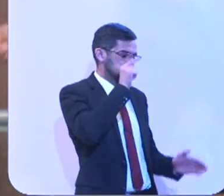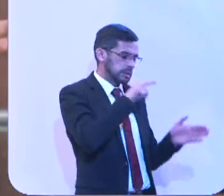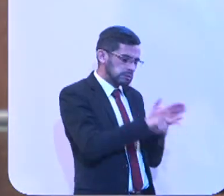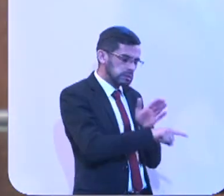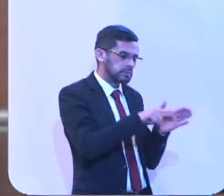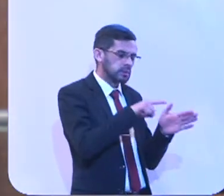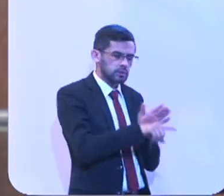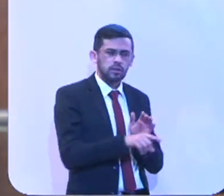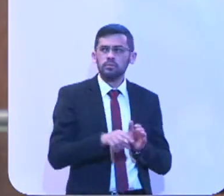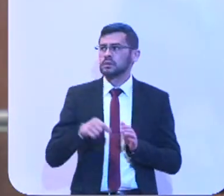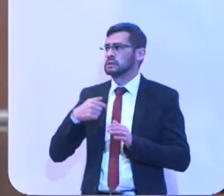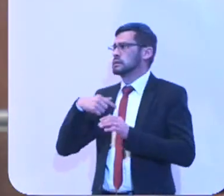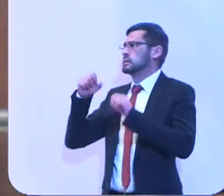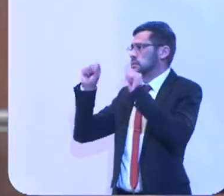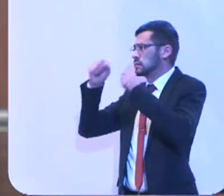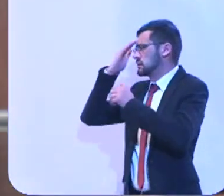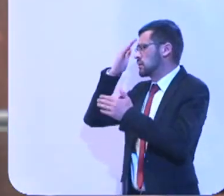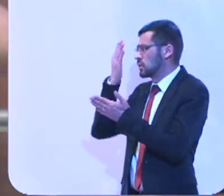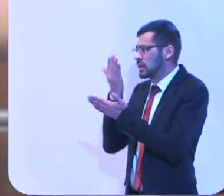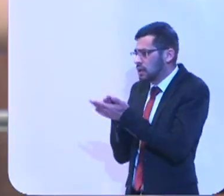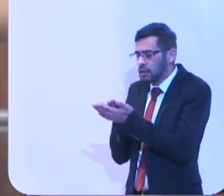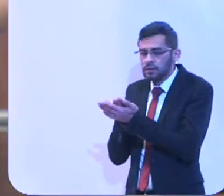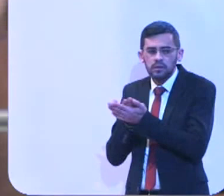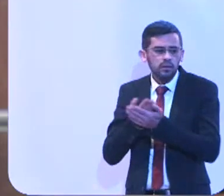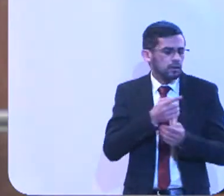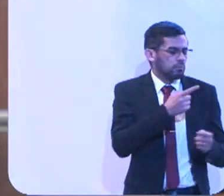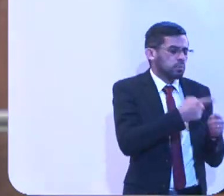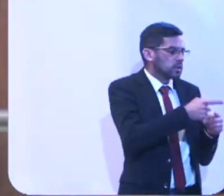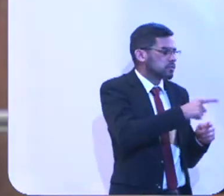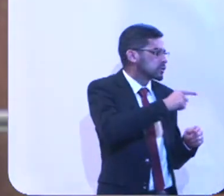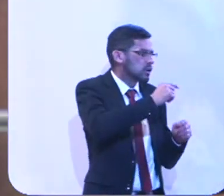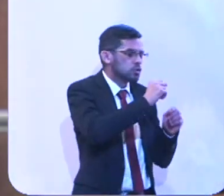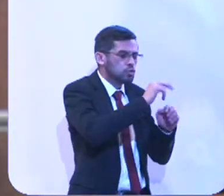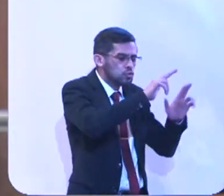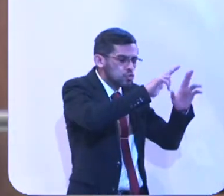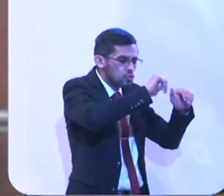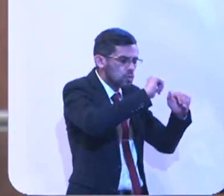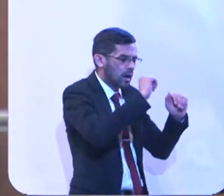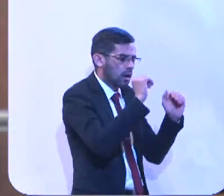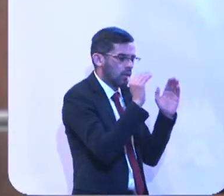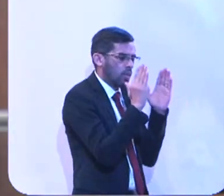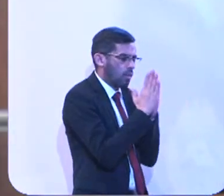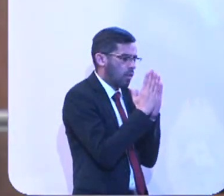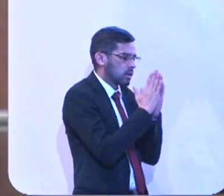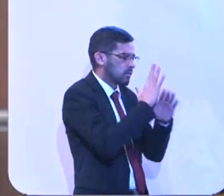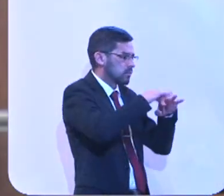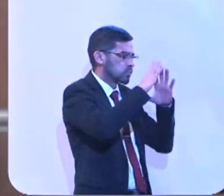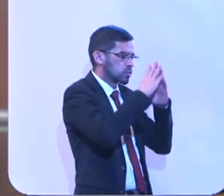E eu falei: sim, Deus, eu creio. Então por que que você nunca ora por cura nos cultos?